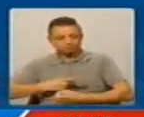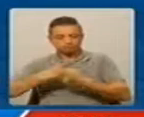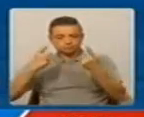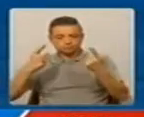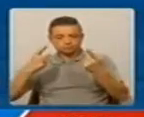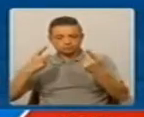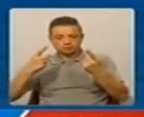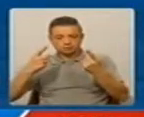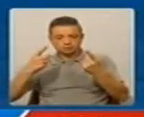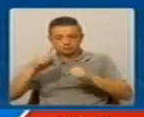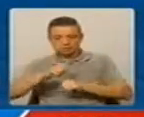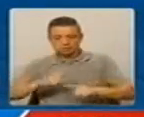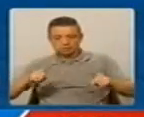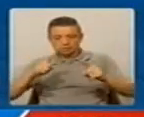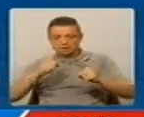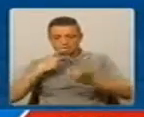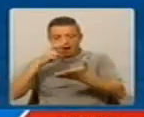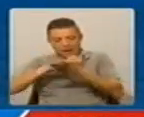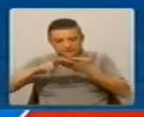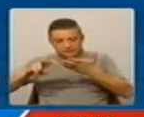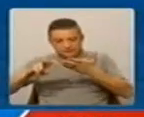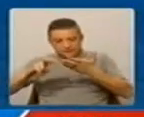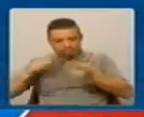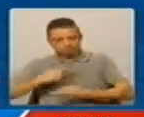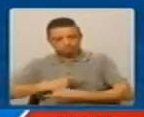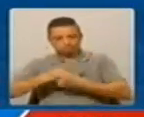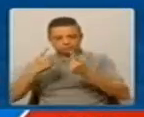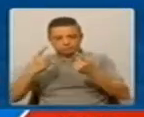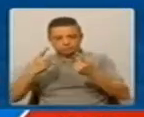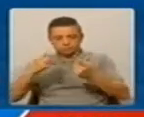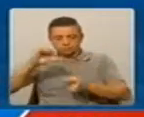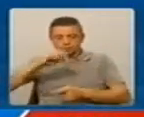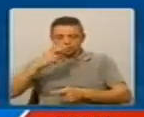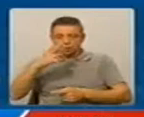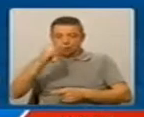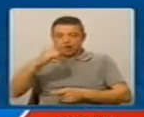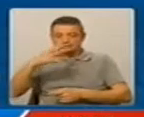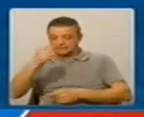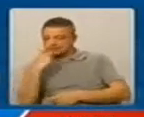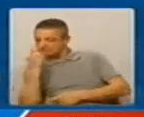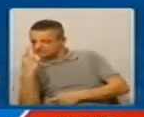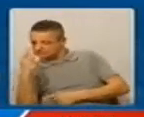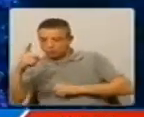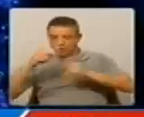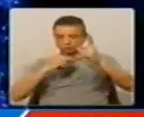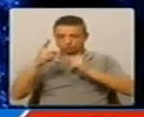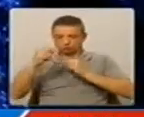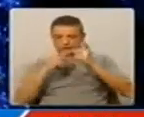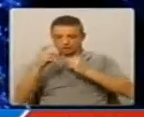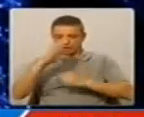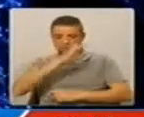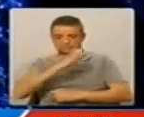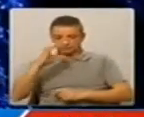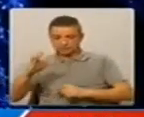uma fonte pontual de energia e daí, enfim, chamarem-se quase estrelas, ou pareciam com estrelas. A ciência evoluiu,